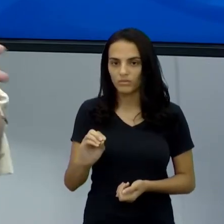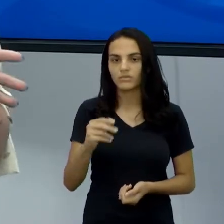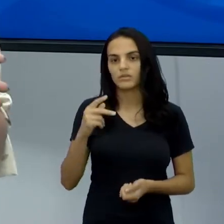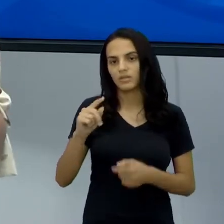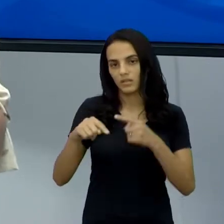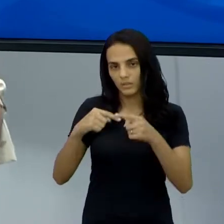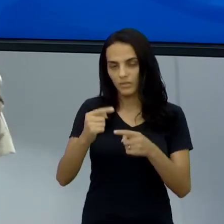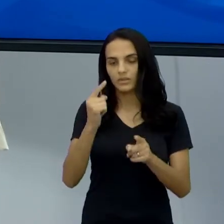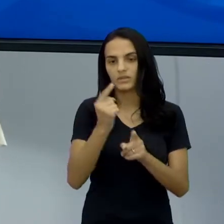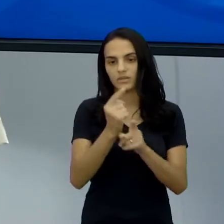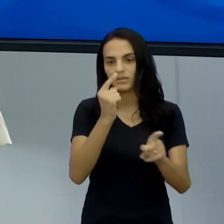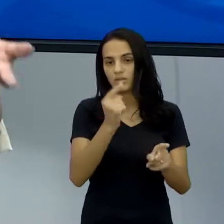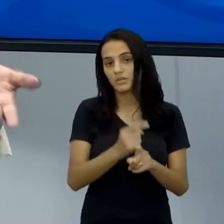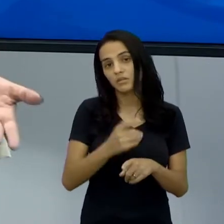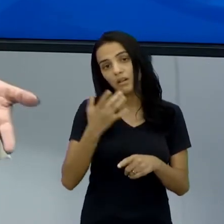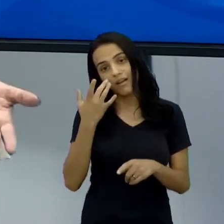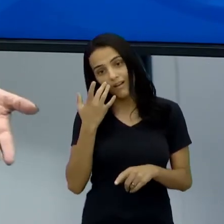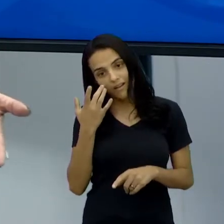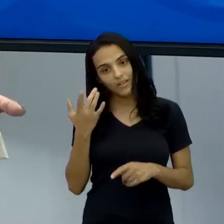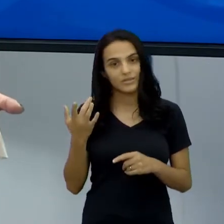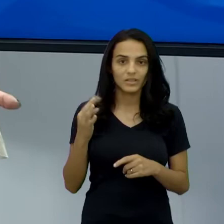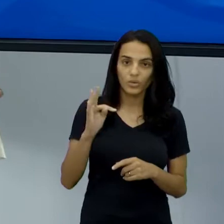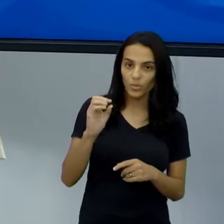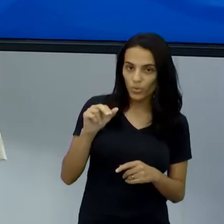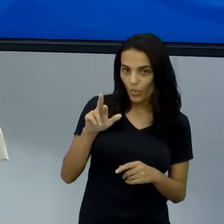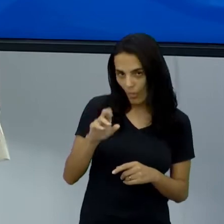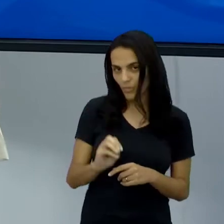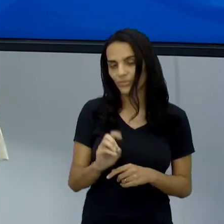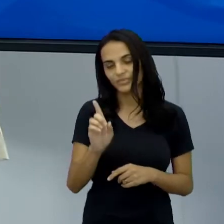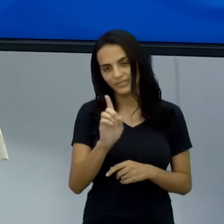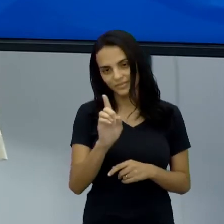você descobre que talvez você não seja tão de touro, na verdade, né?